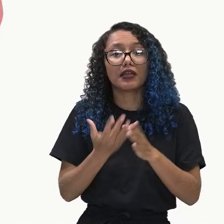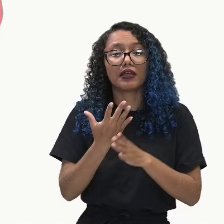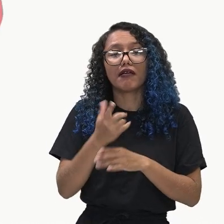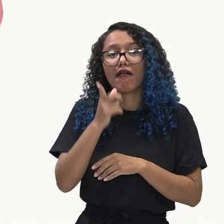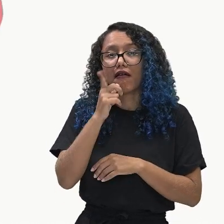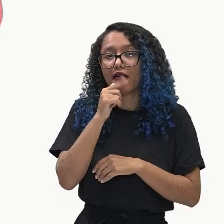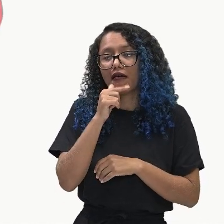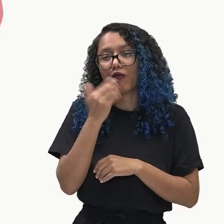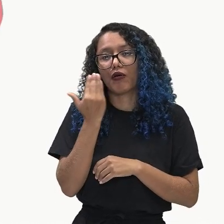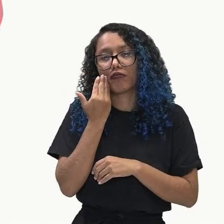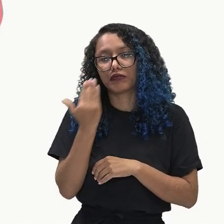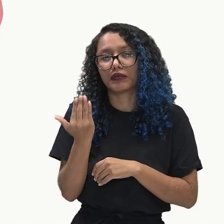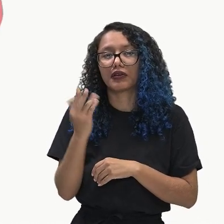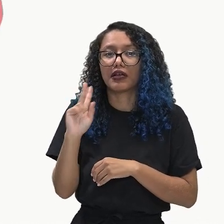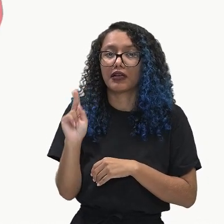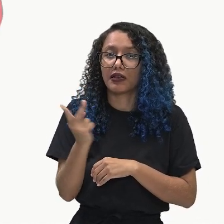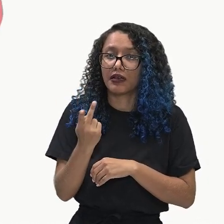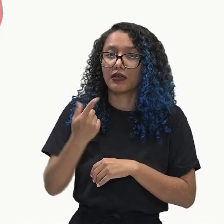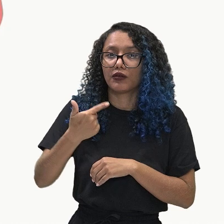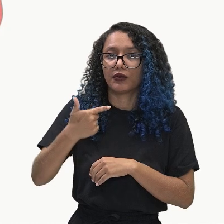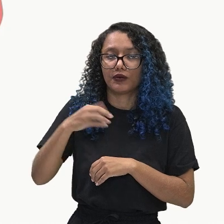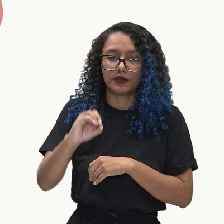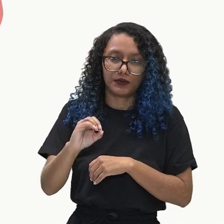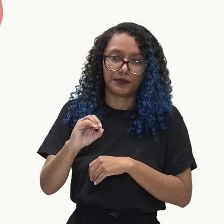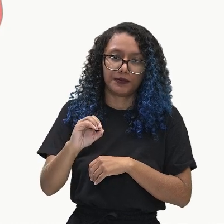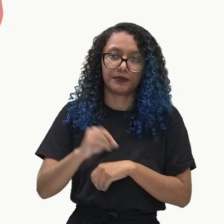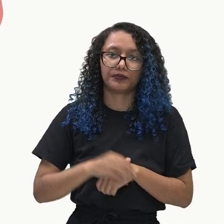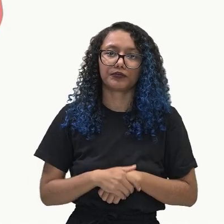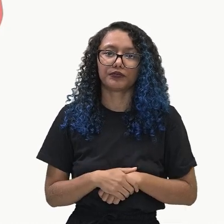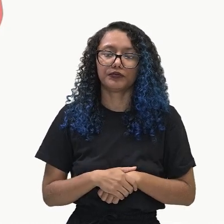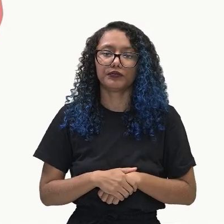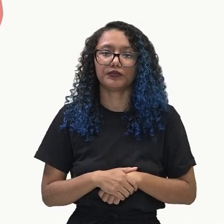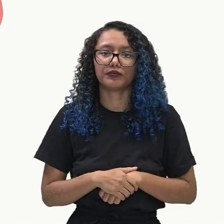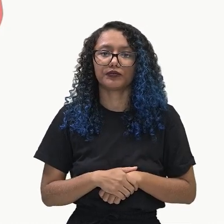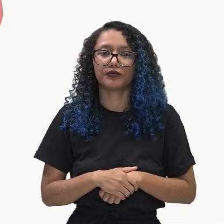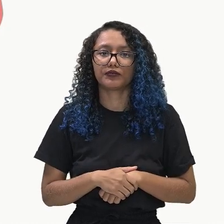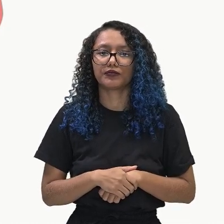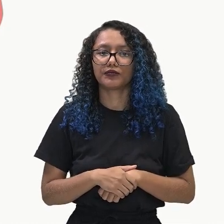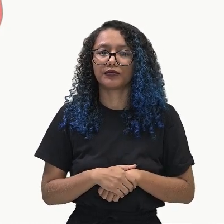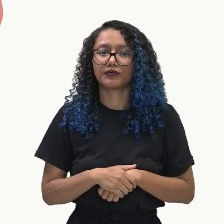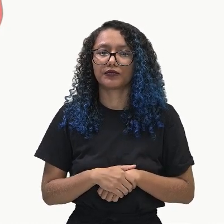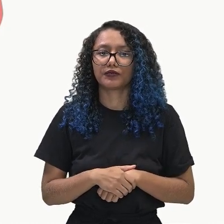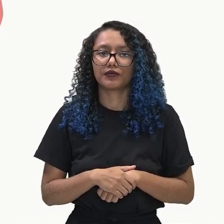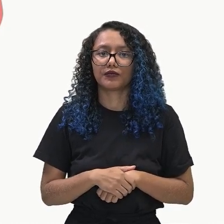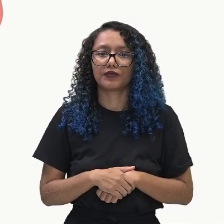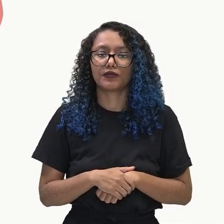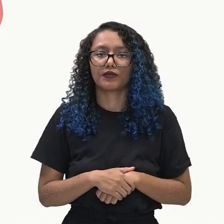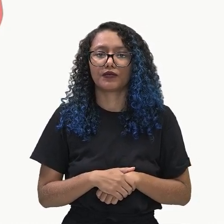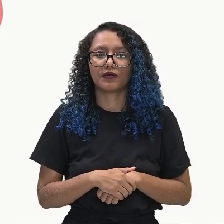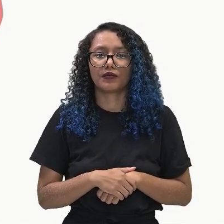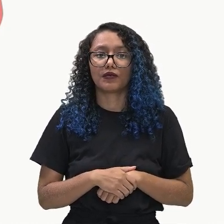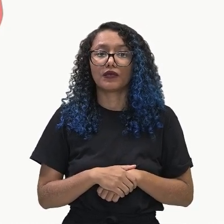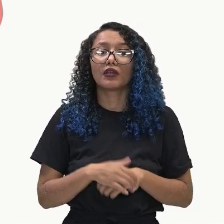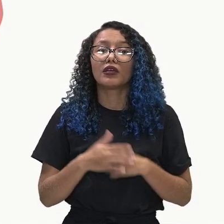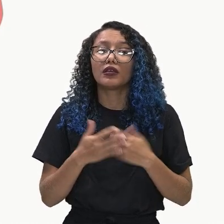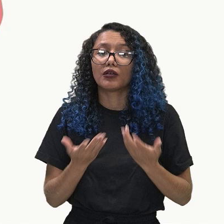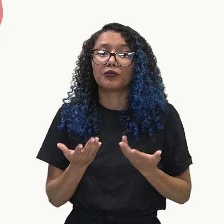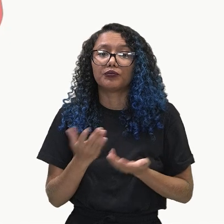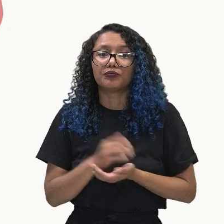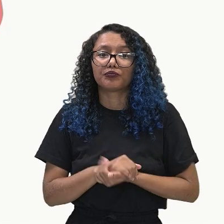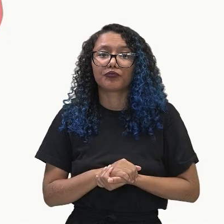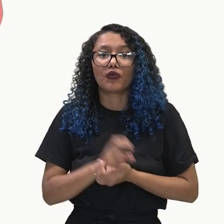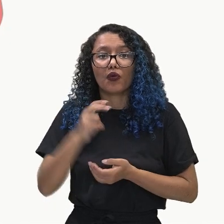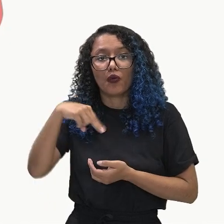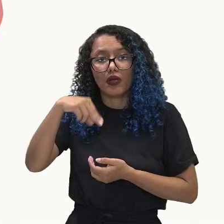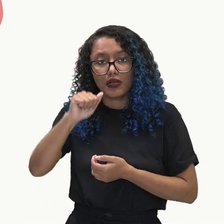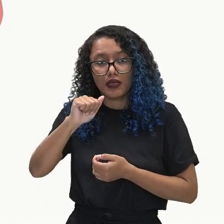água, certo? E o Na, que é um cátion, vai se